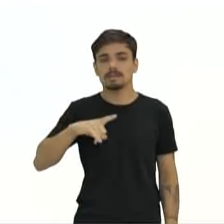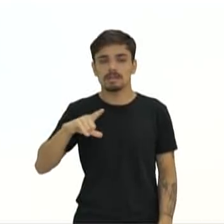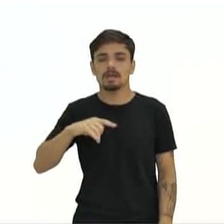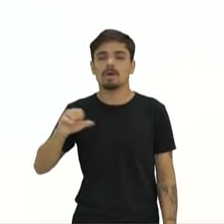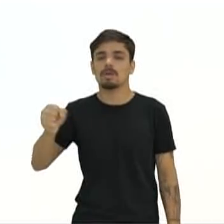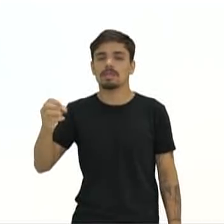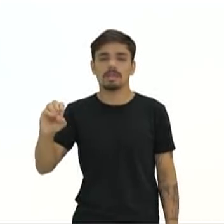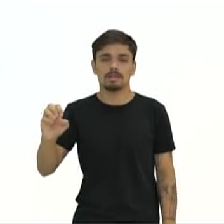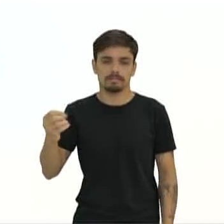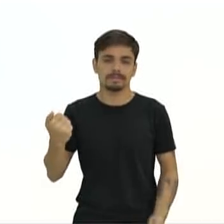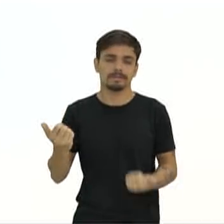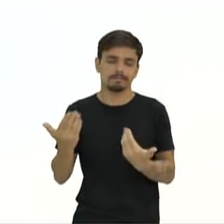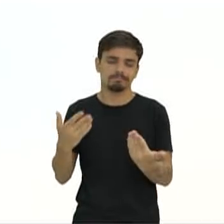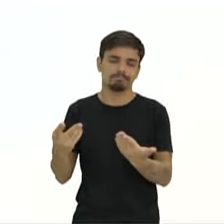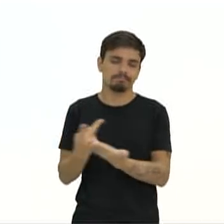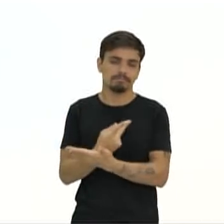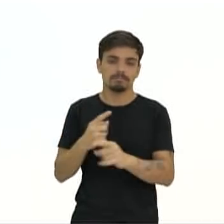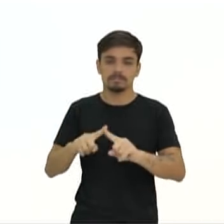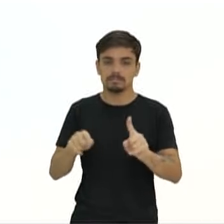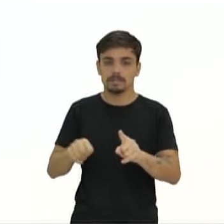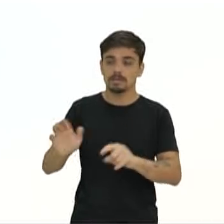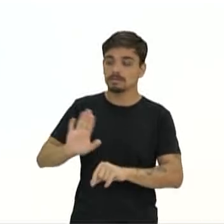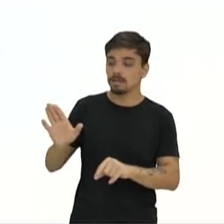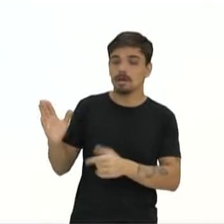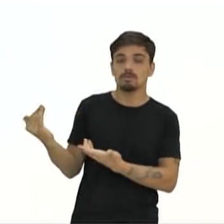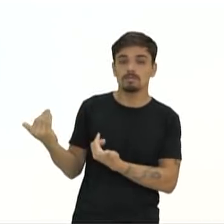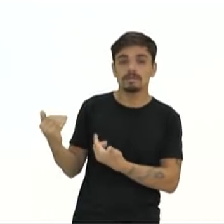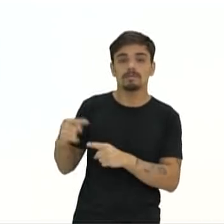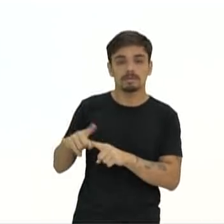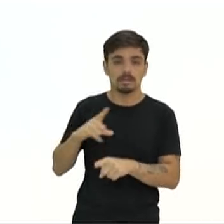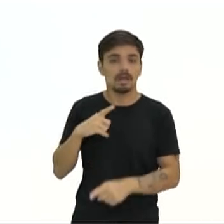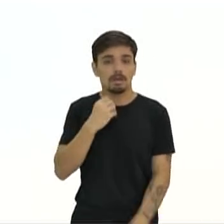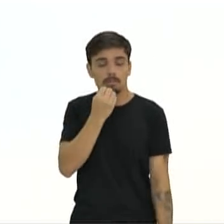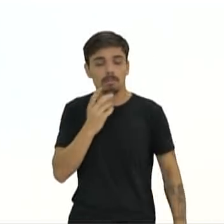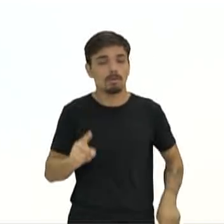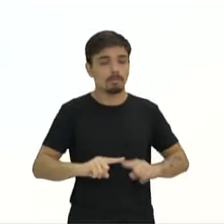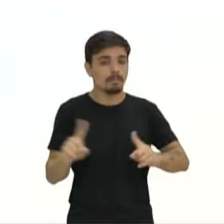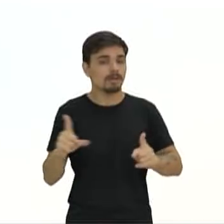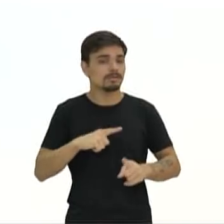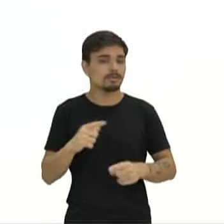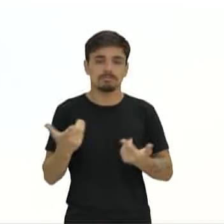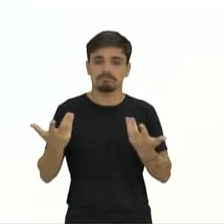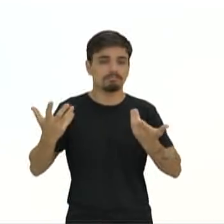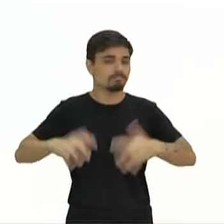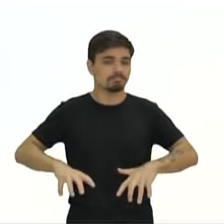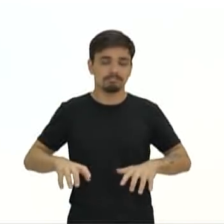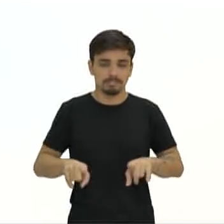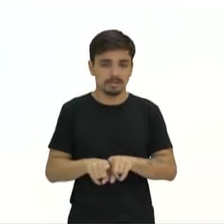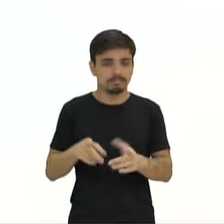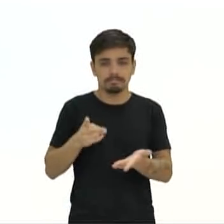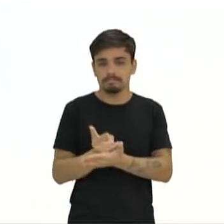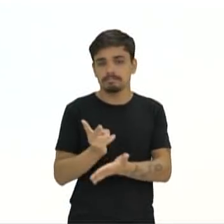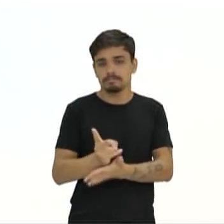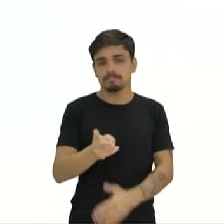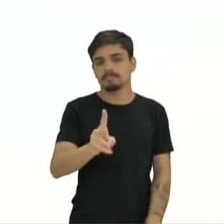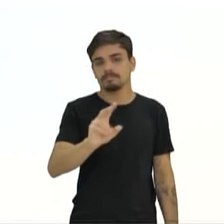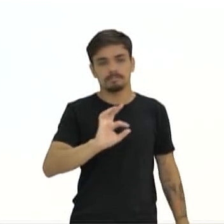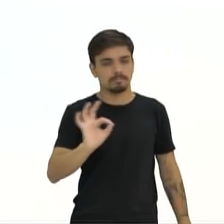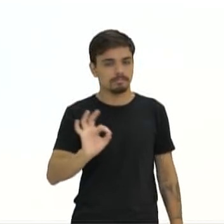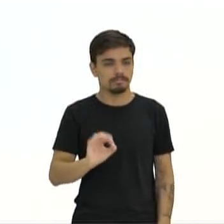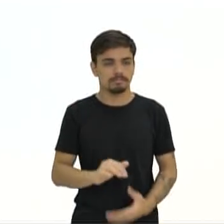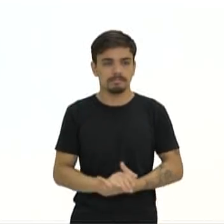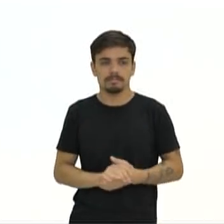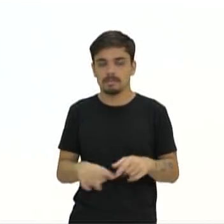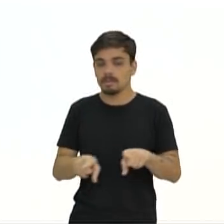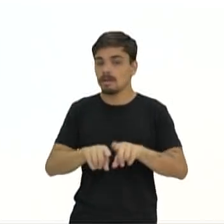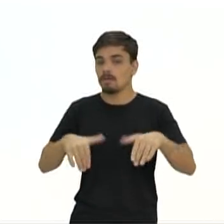idade. Adeus à juventude traz vantagens, mas eu não a quereria para sempre.